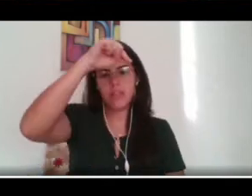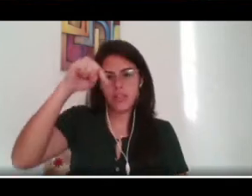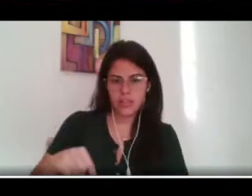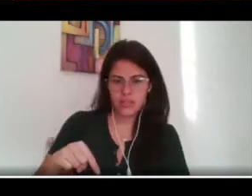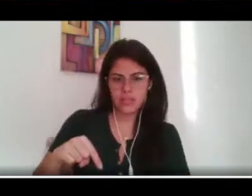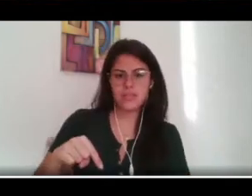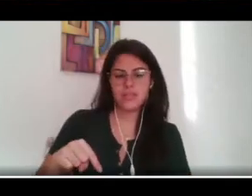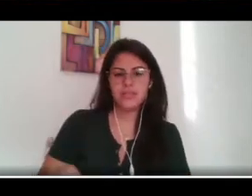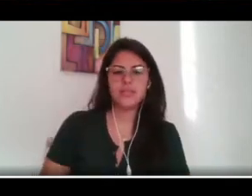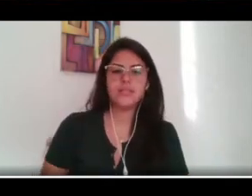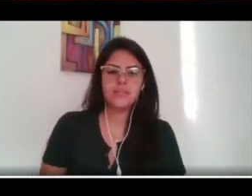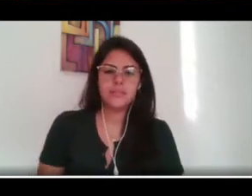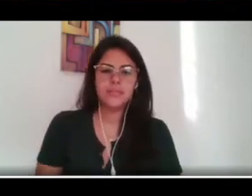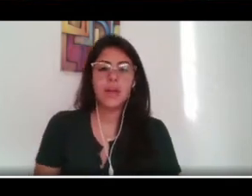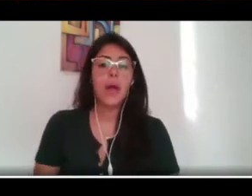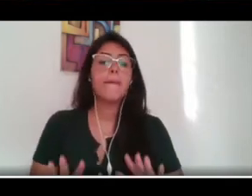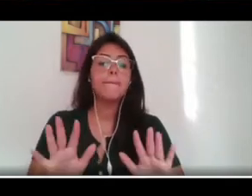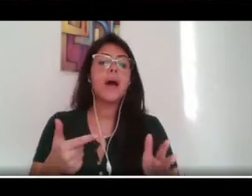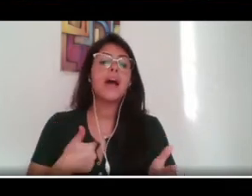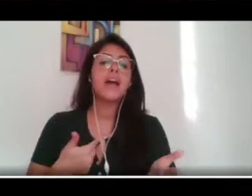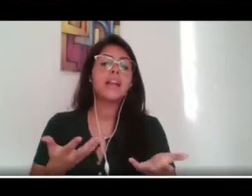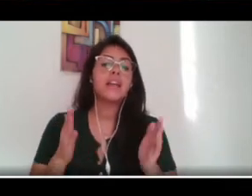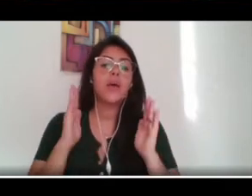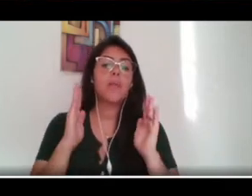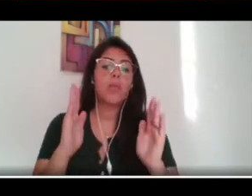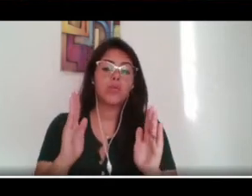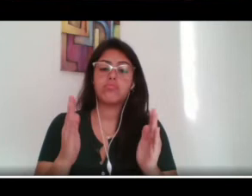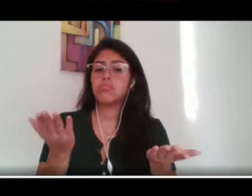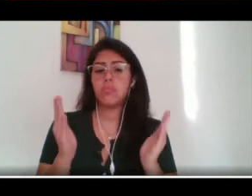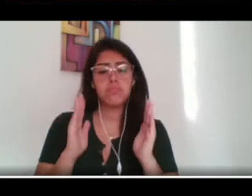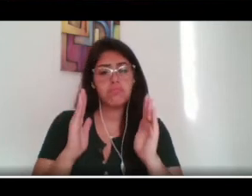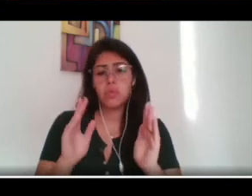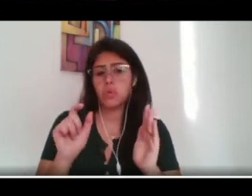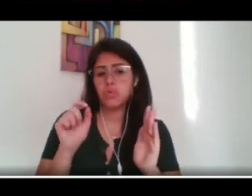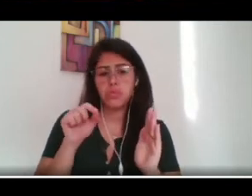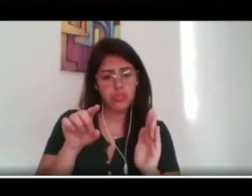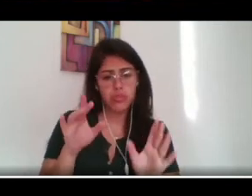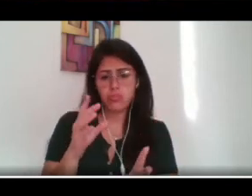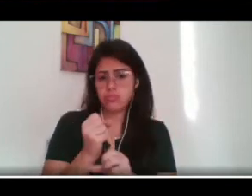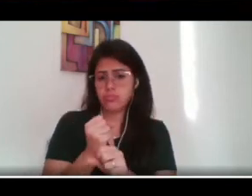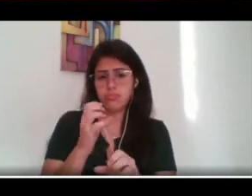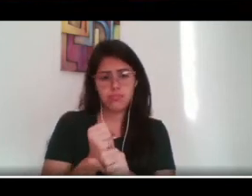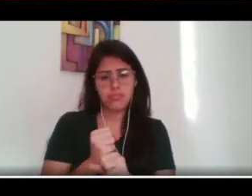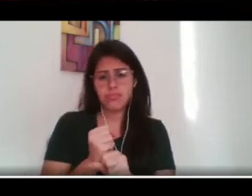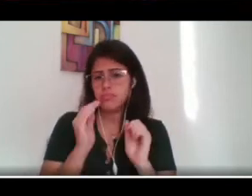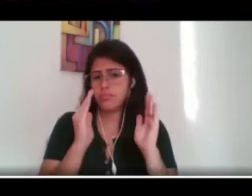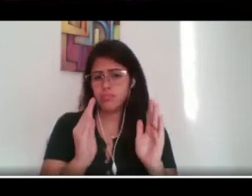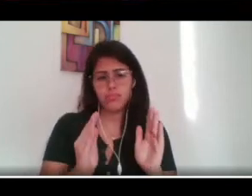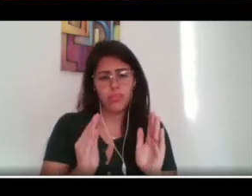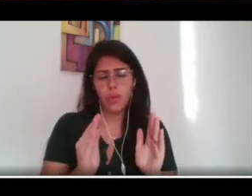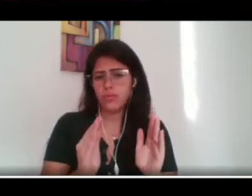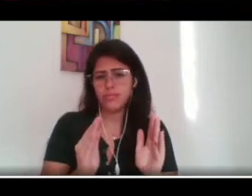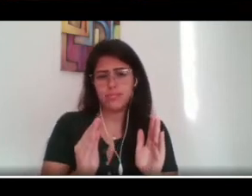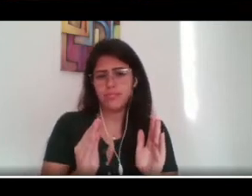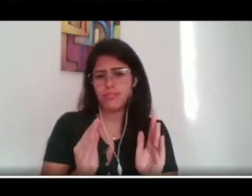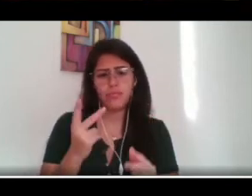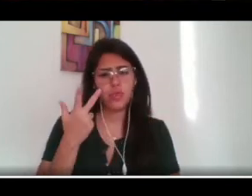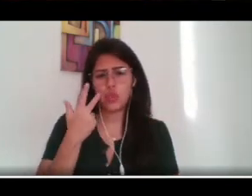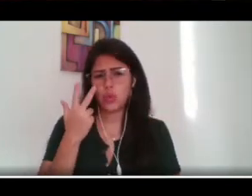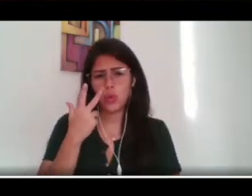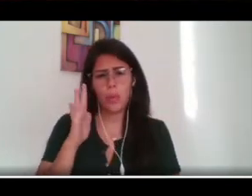você calcula calculando o módulo de vetor careta. Se você fizer essa conta, você vai achar lá o seu